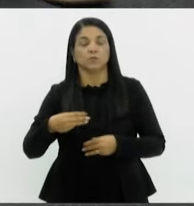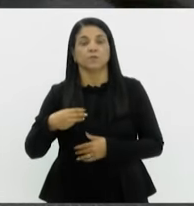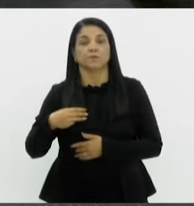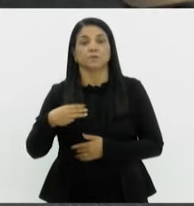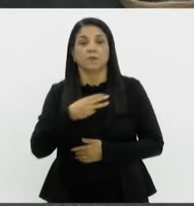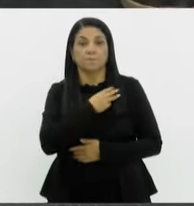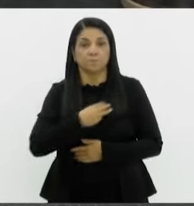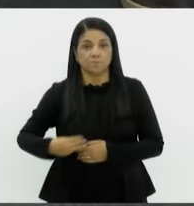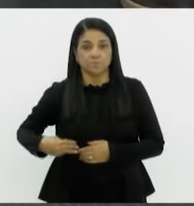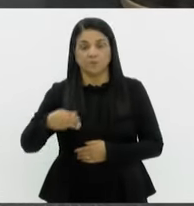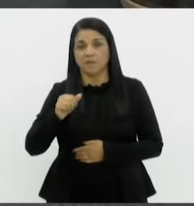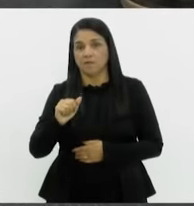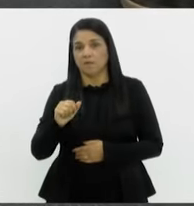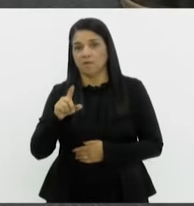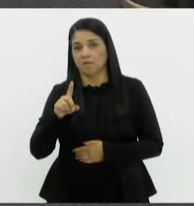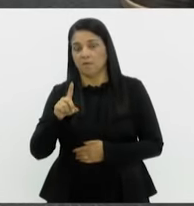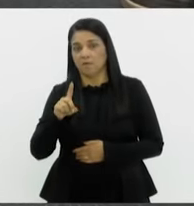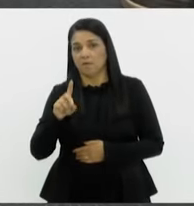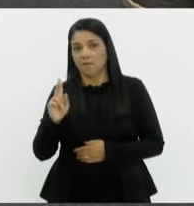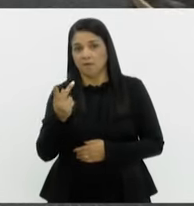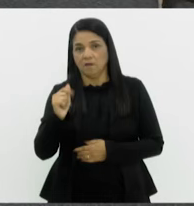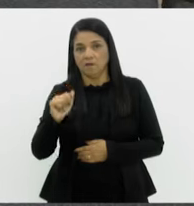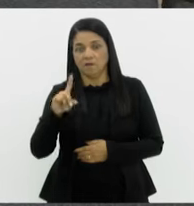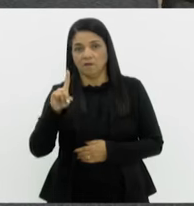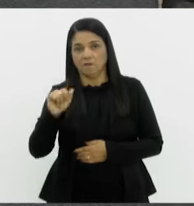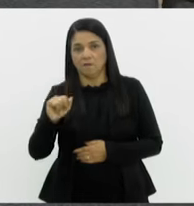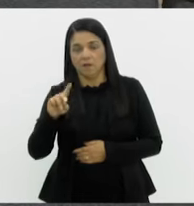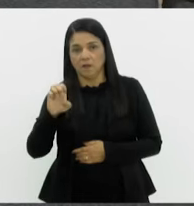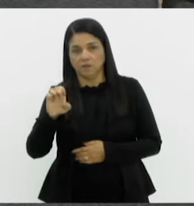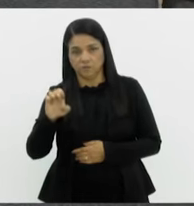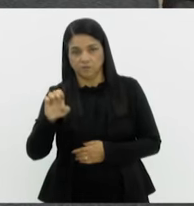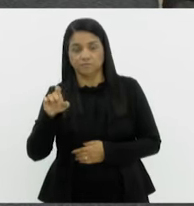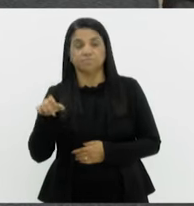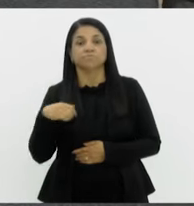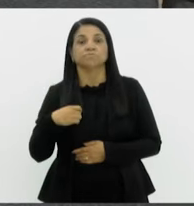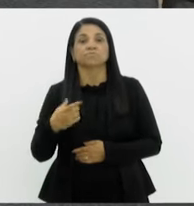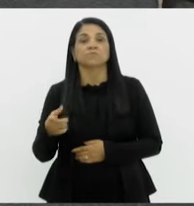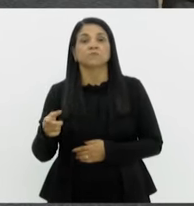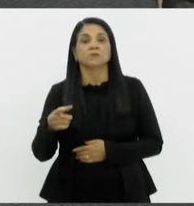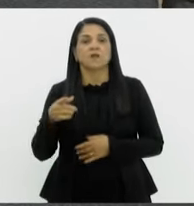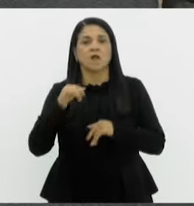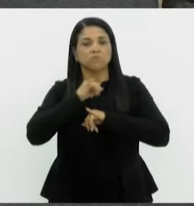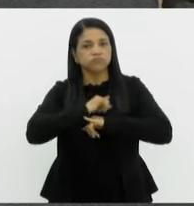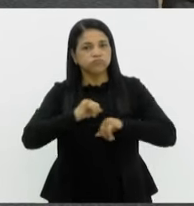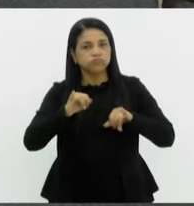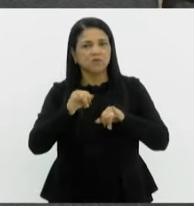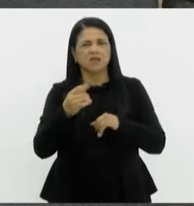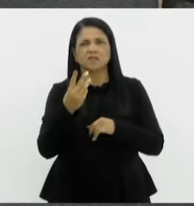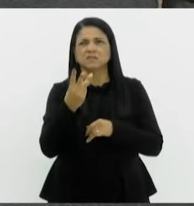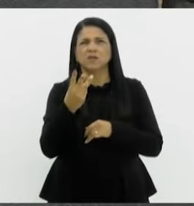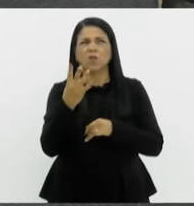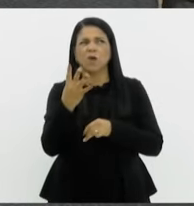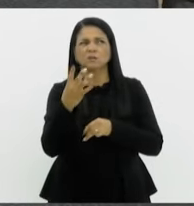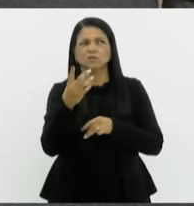Economia, fez um anúncio há 3 ou 4 dias atrás, já